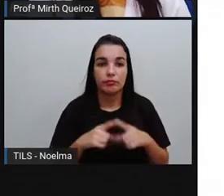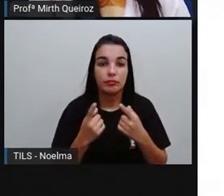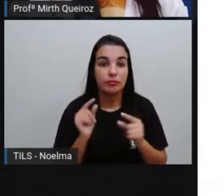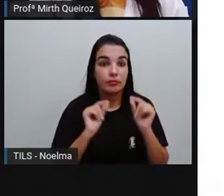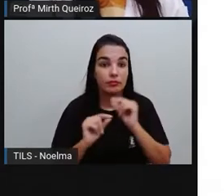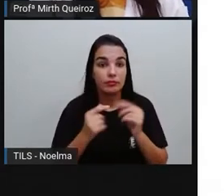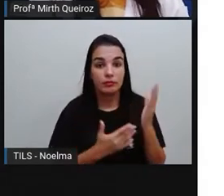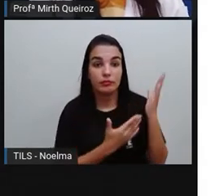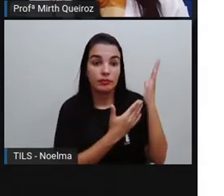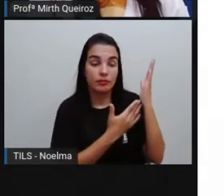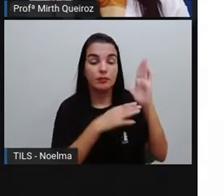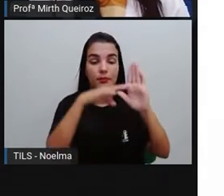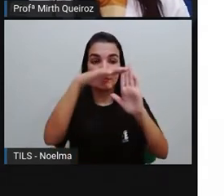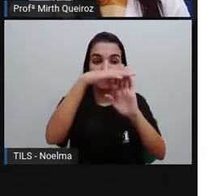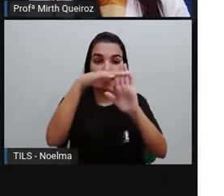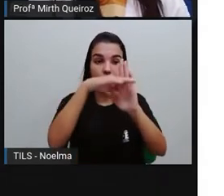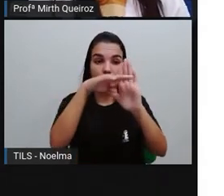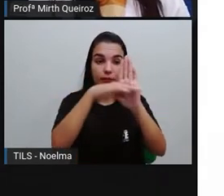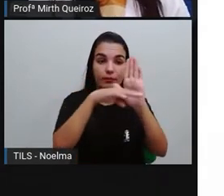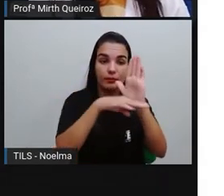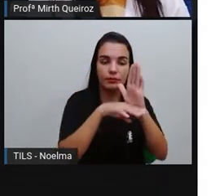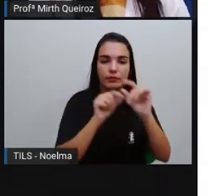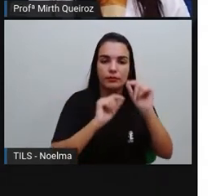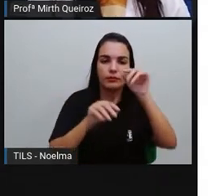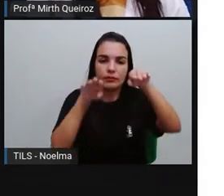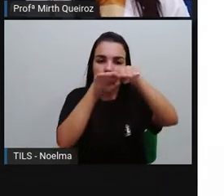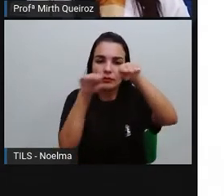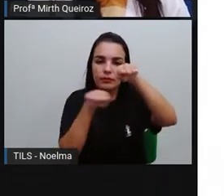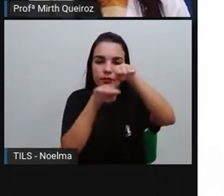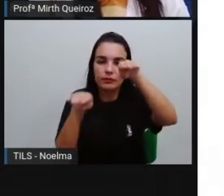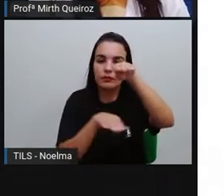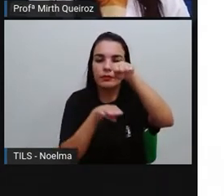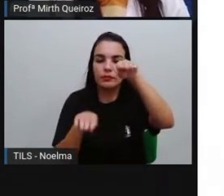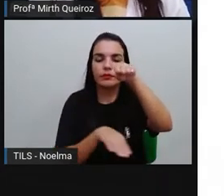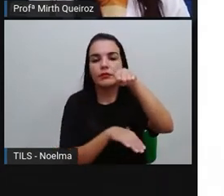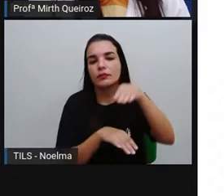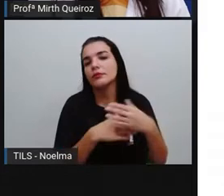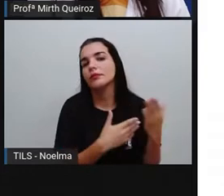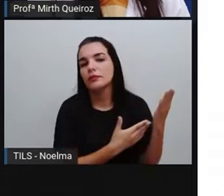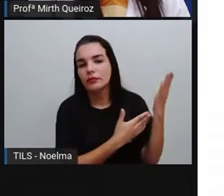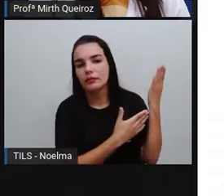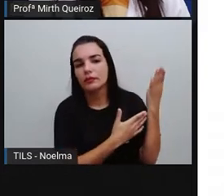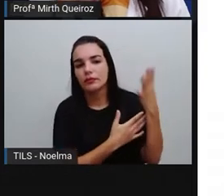Biodiversidade, os níveis, né? Nós temos, a biodiversidade